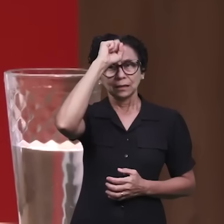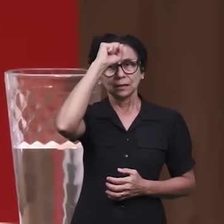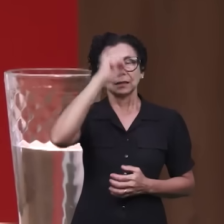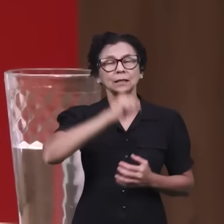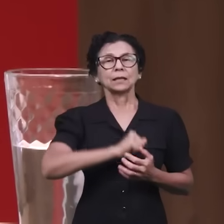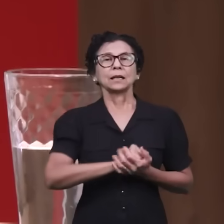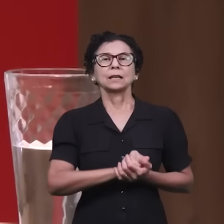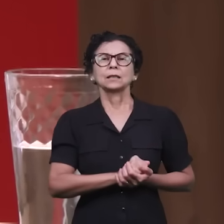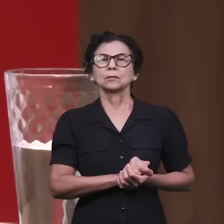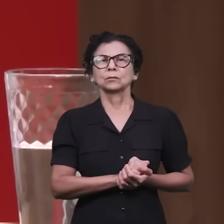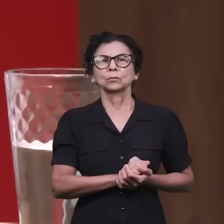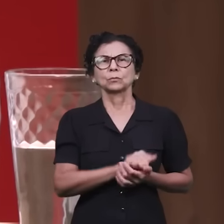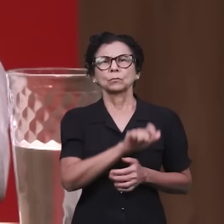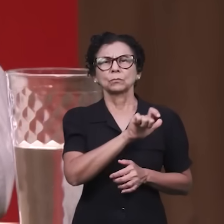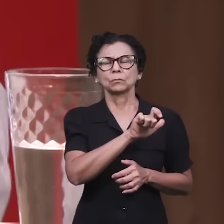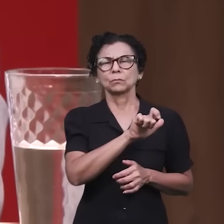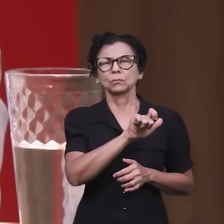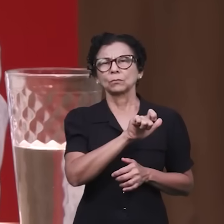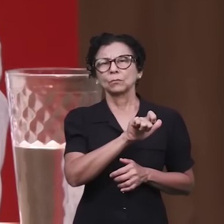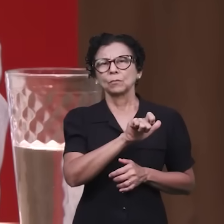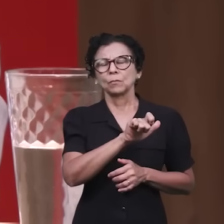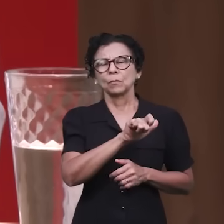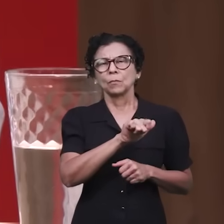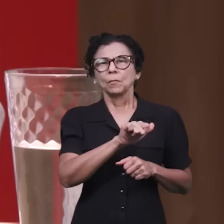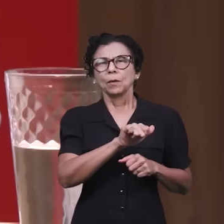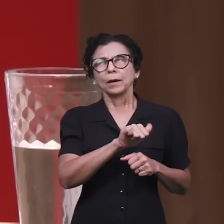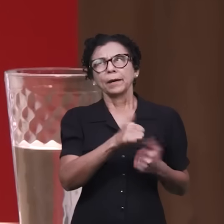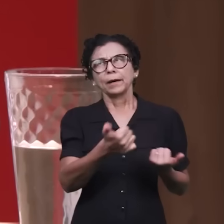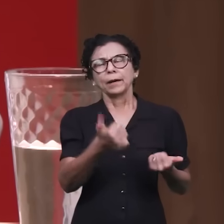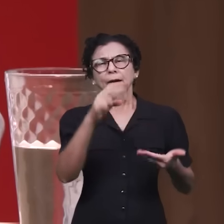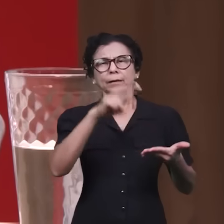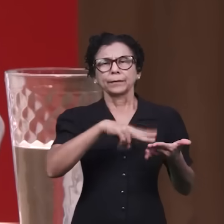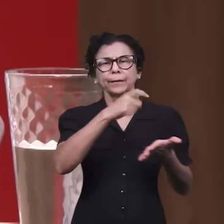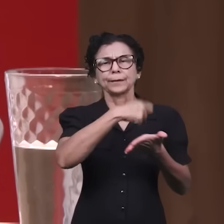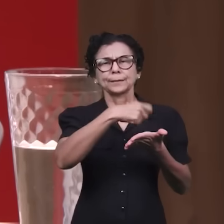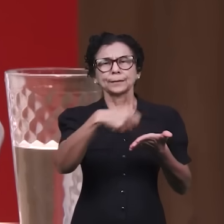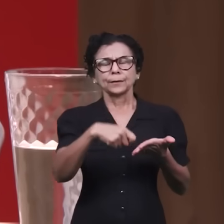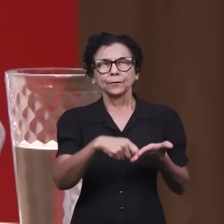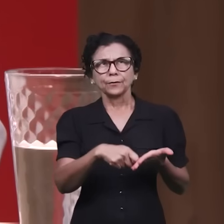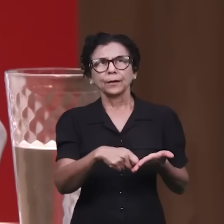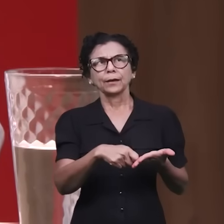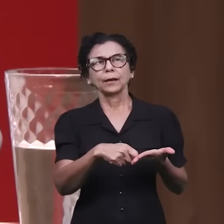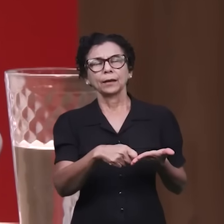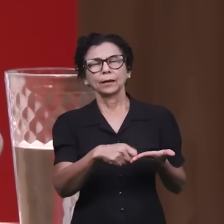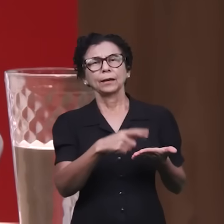da Bíblia. E outros países que não foram